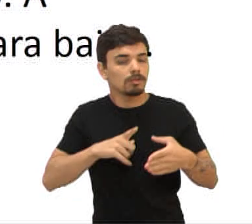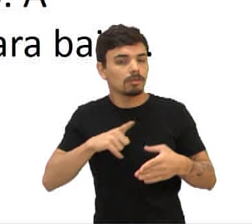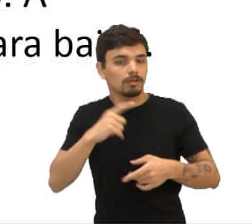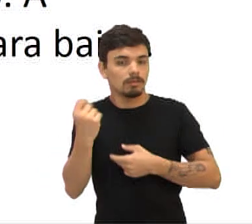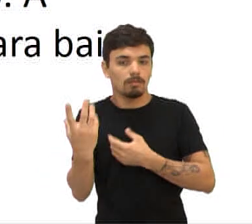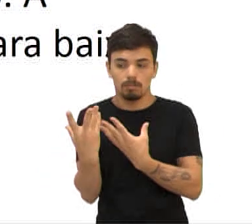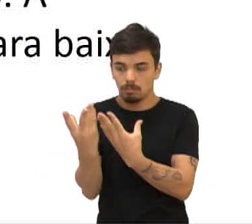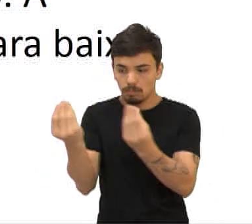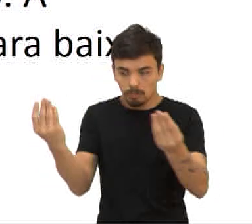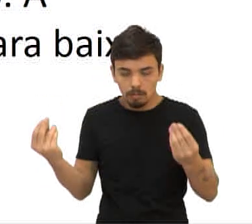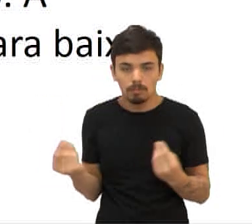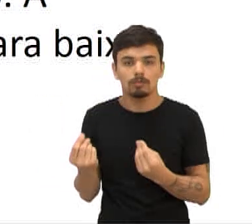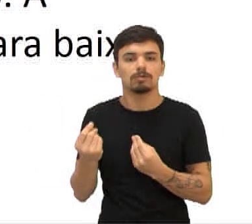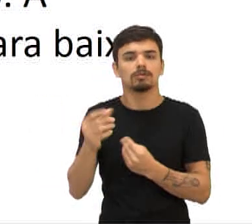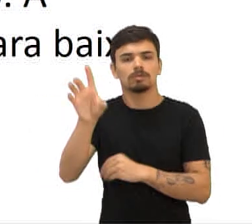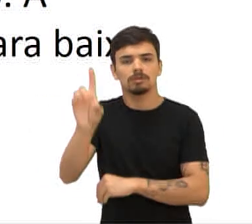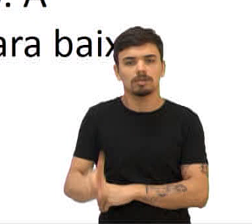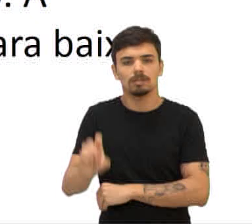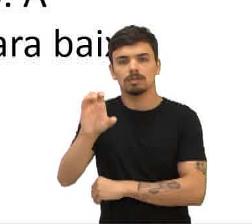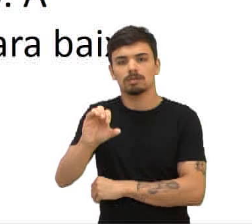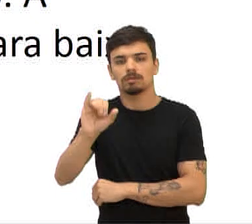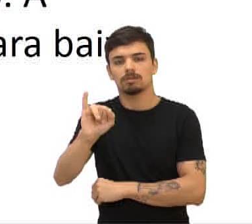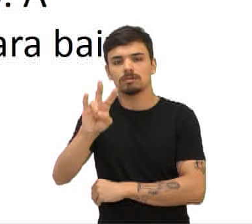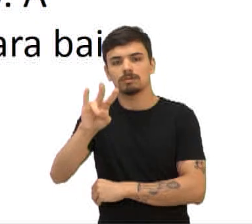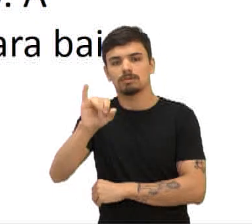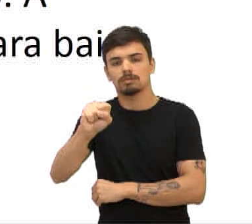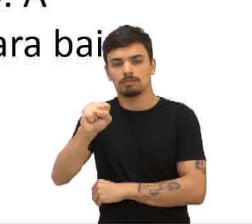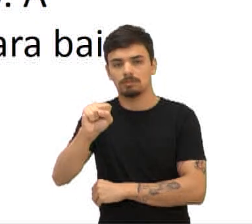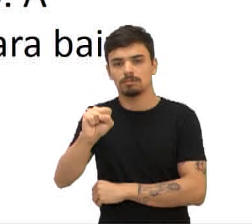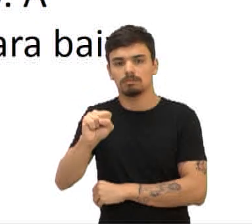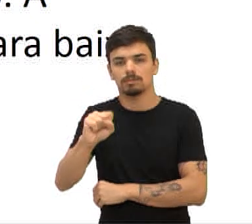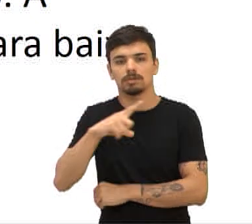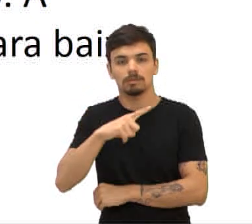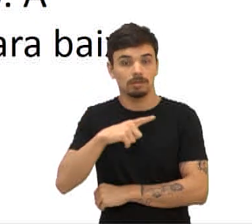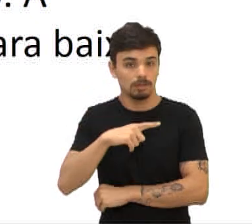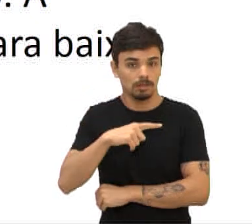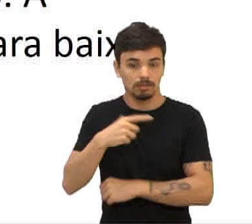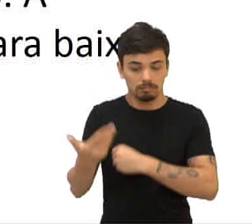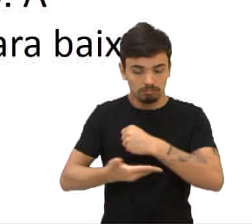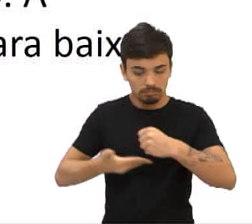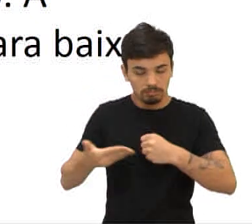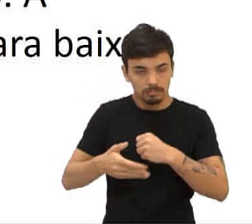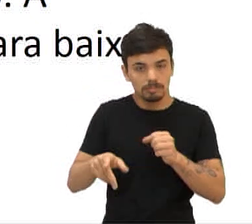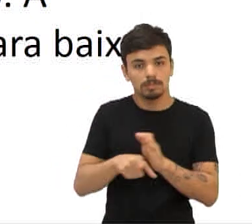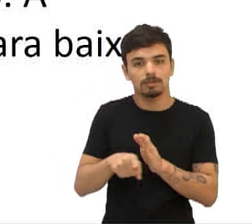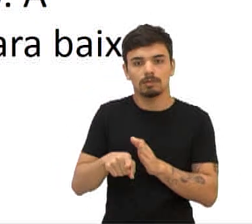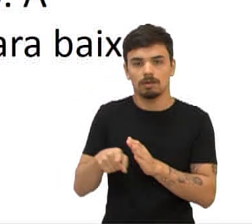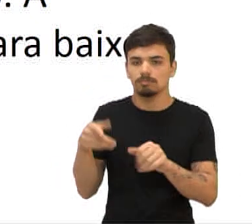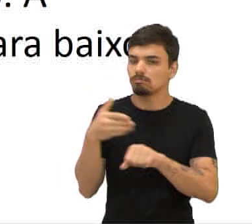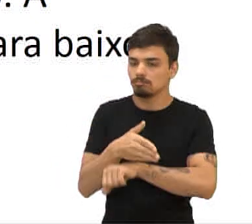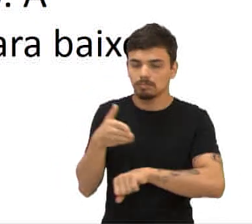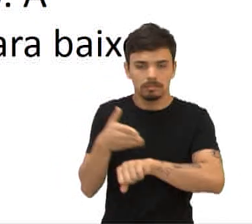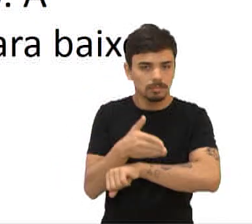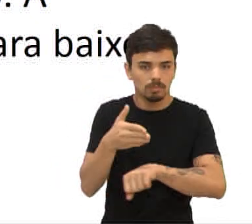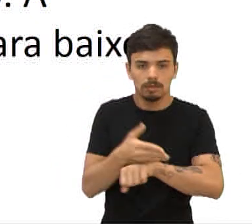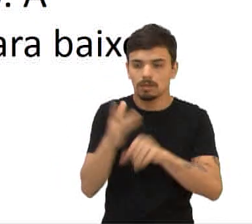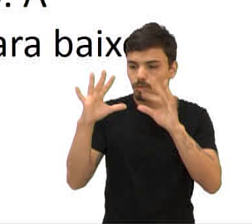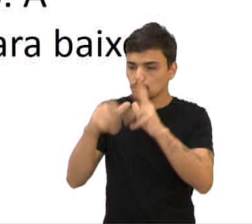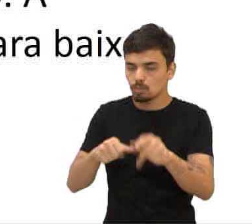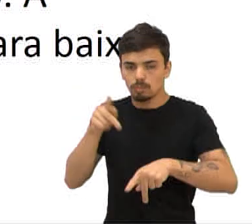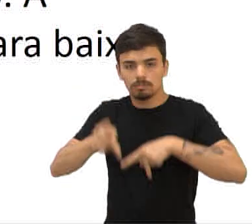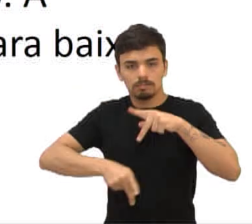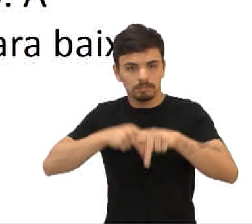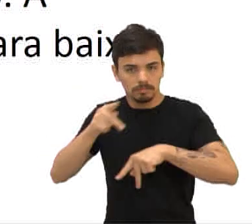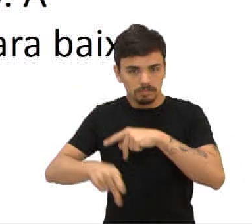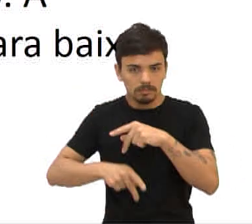ainda hoje, muitos direitos civis, a base da sequência de Marshall, continuam inacessíveis à maioria da população. A pirâmide